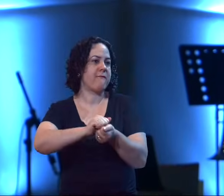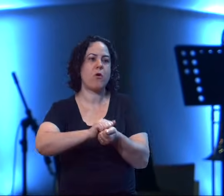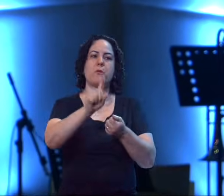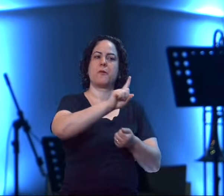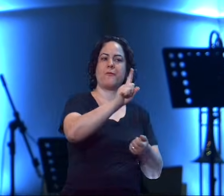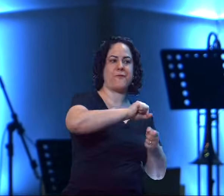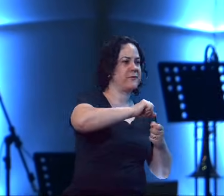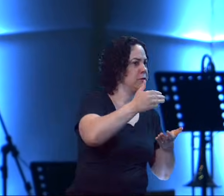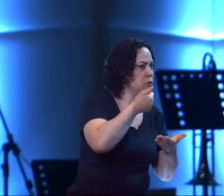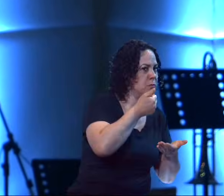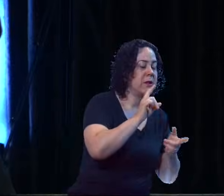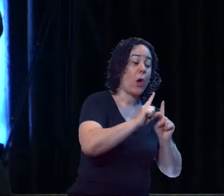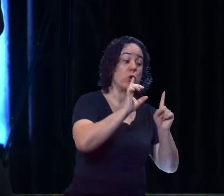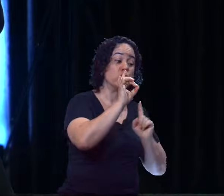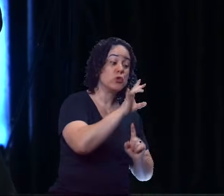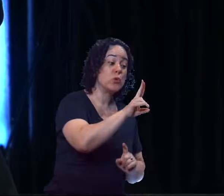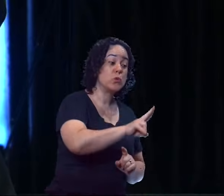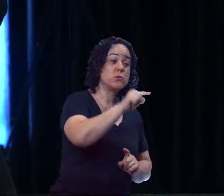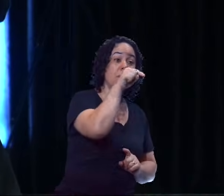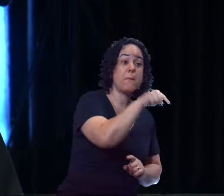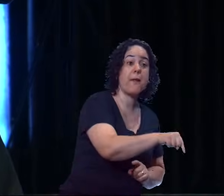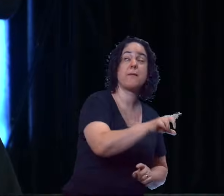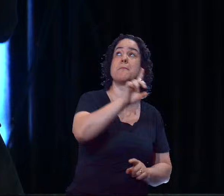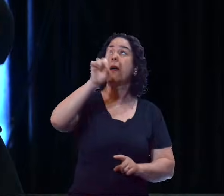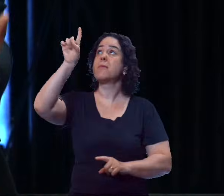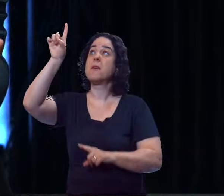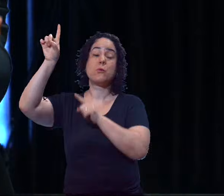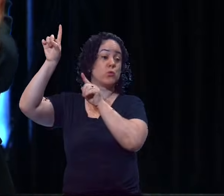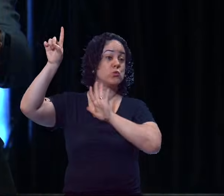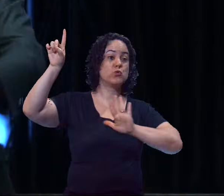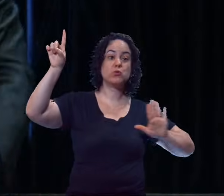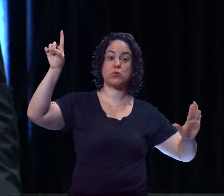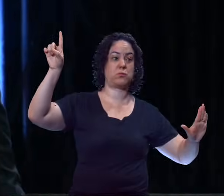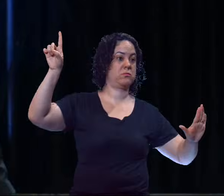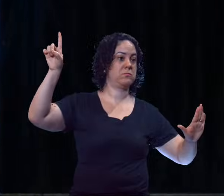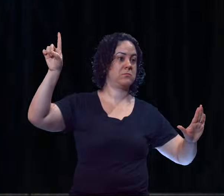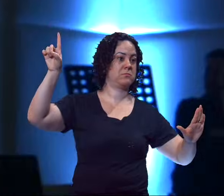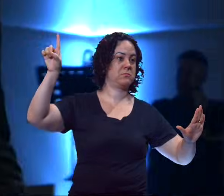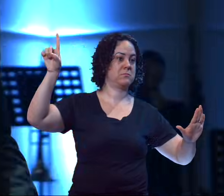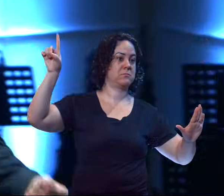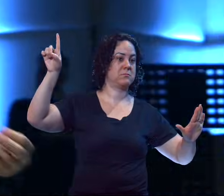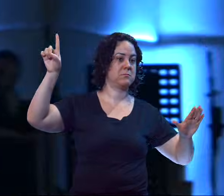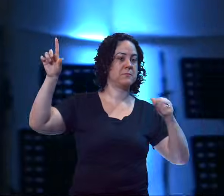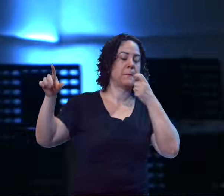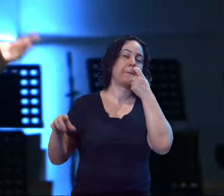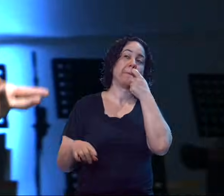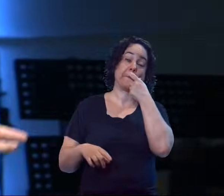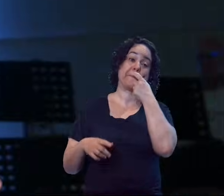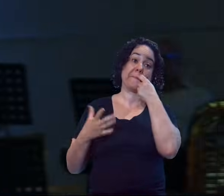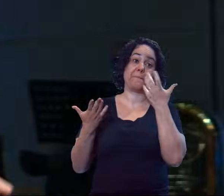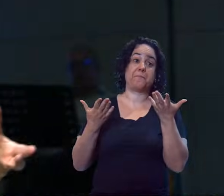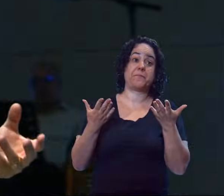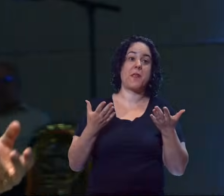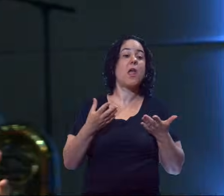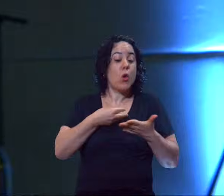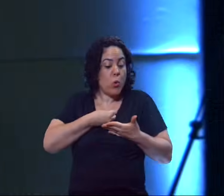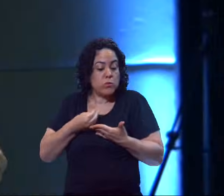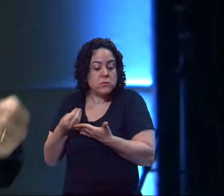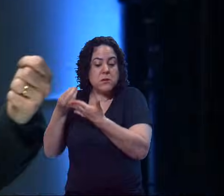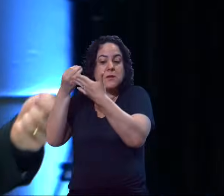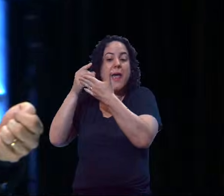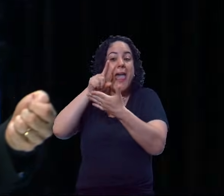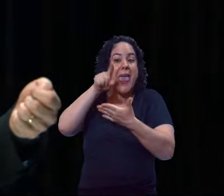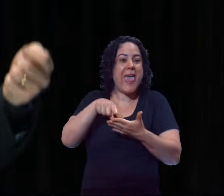comida. Ela só vai ser usada para Deus. Uma das maneiras da gente buscar a consagração na nossa vida